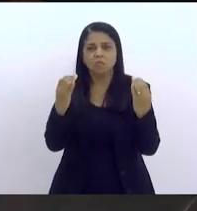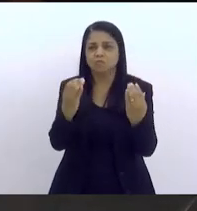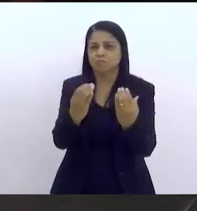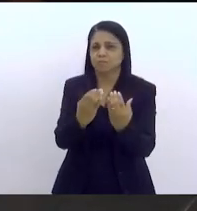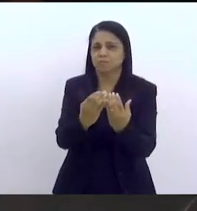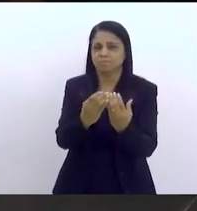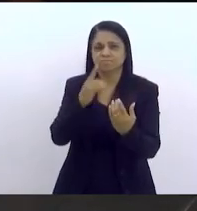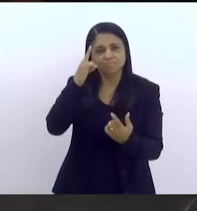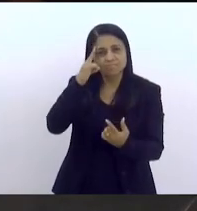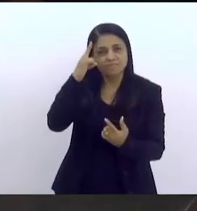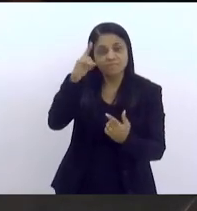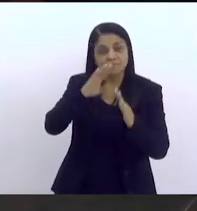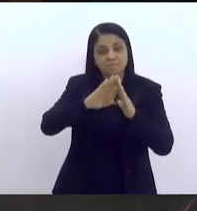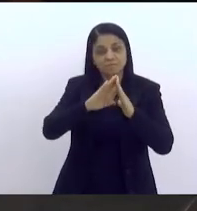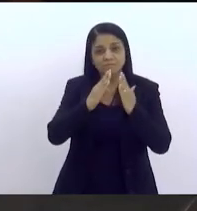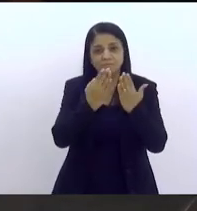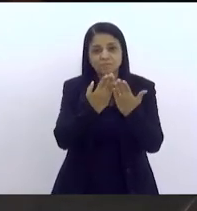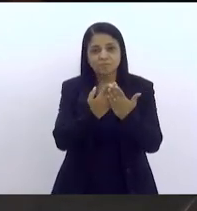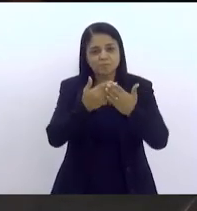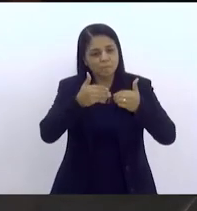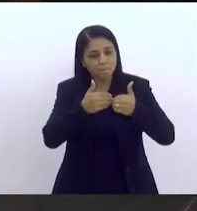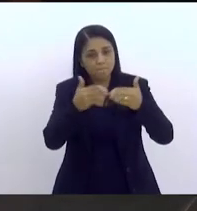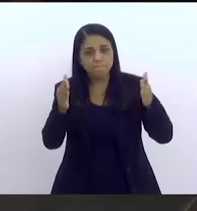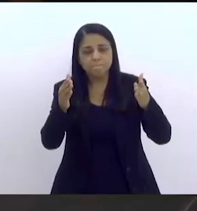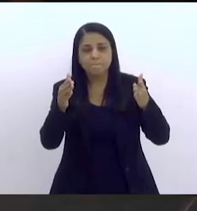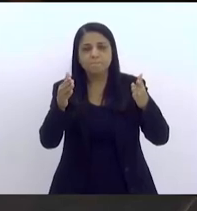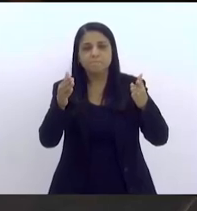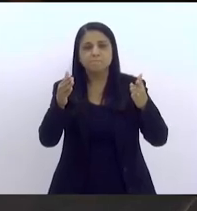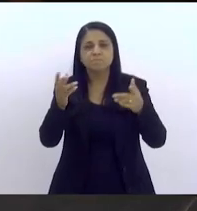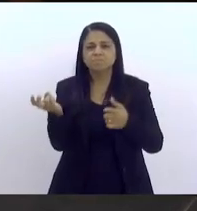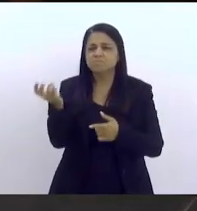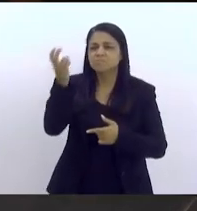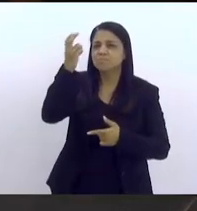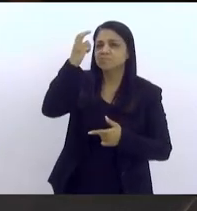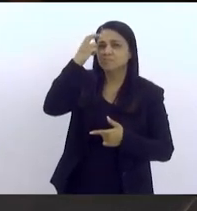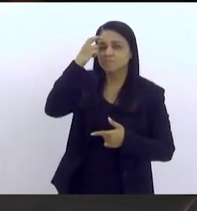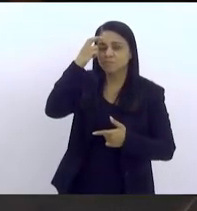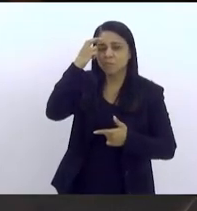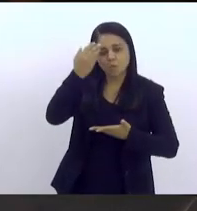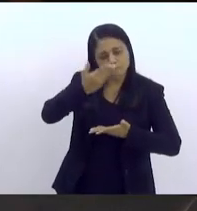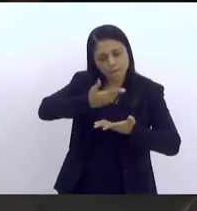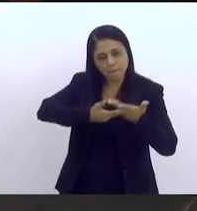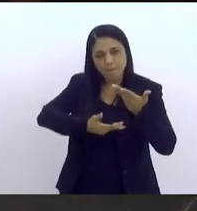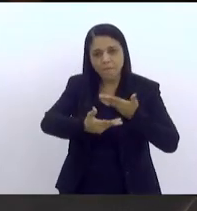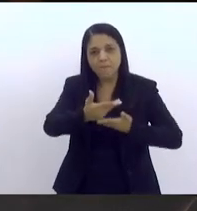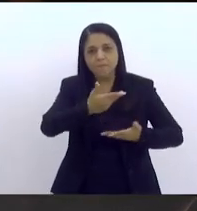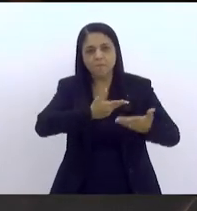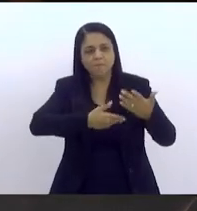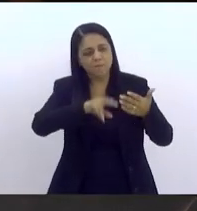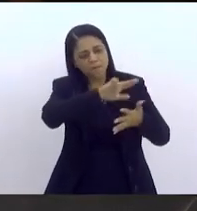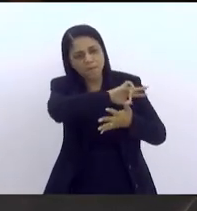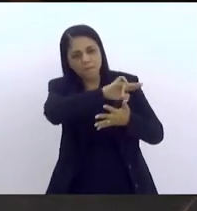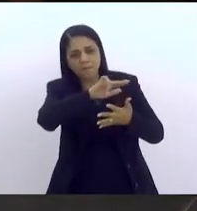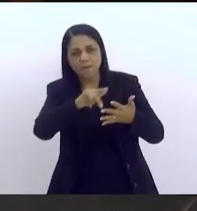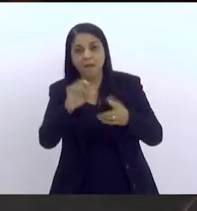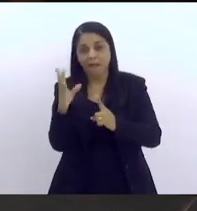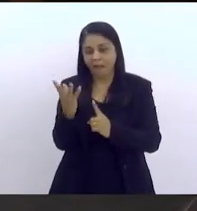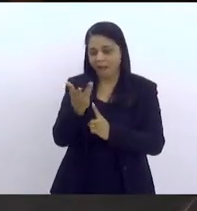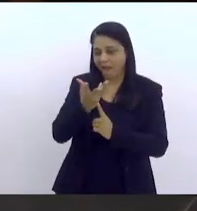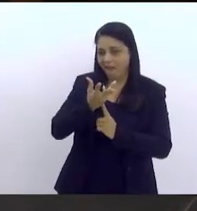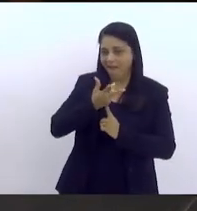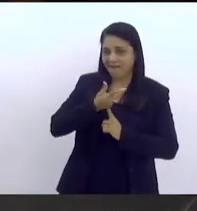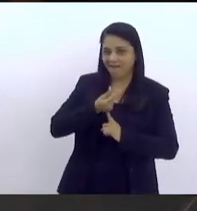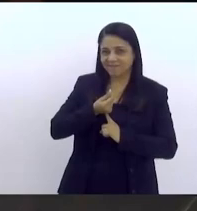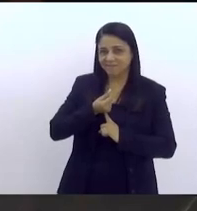com a ideia de uma escola aberta aberta para Cultura né Sempre diversa aberta para a arte